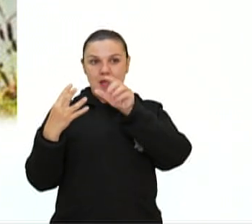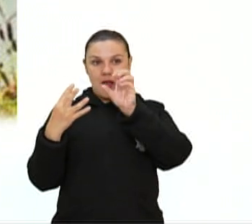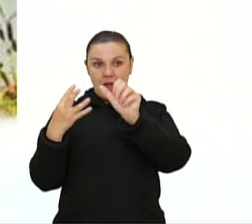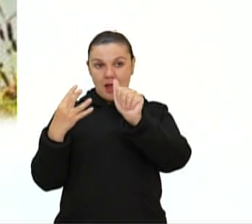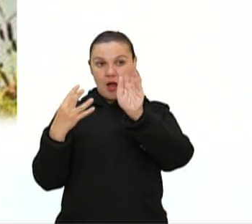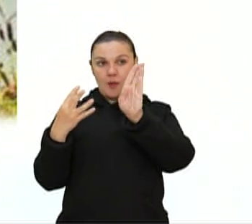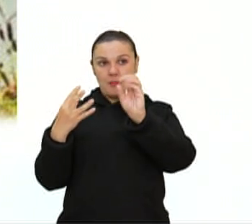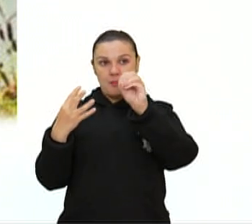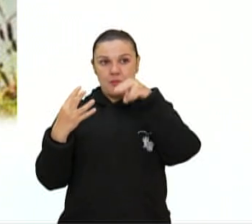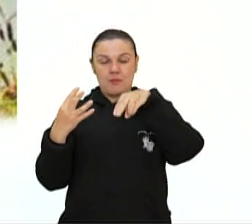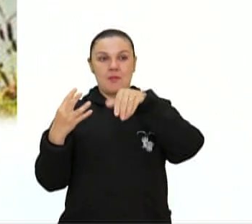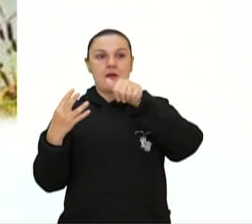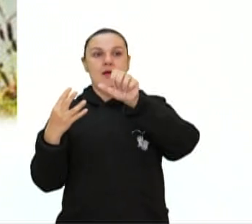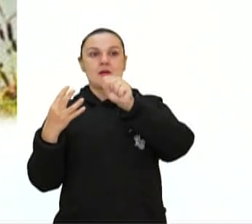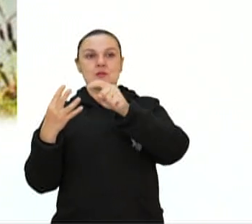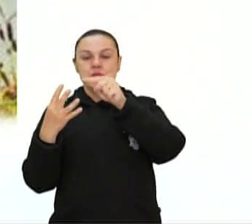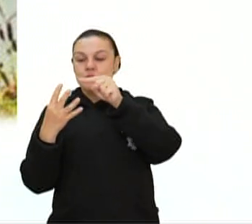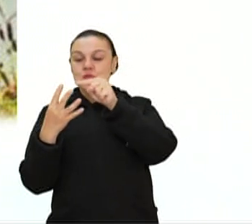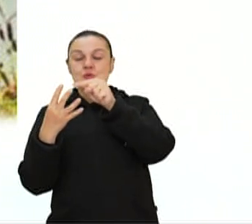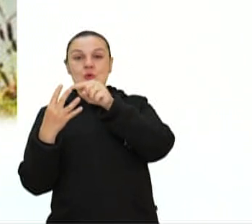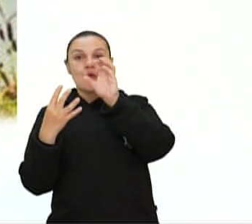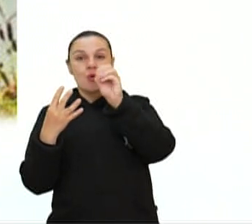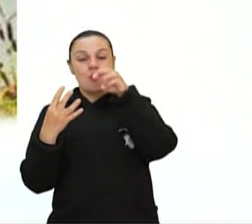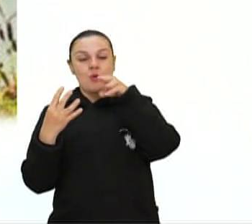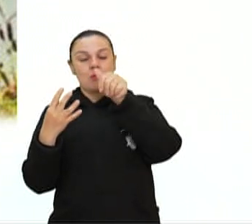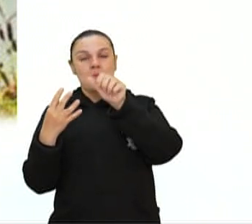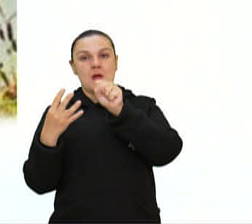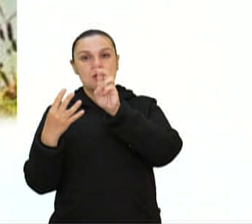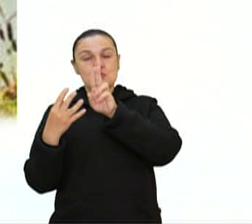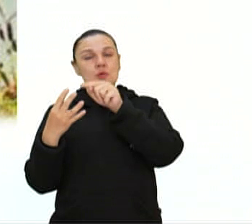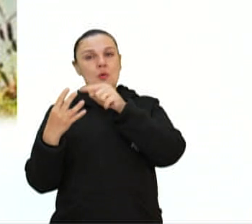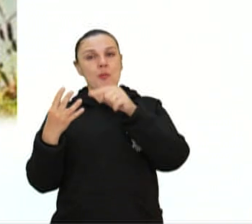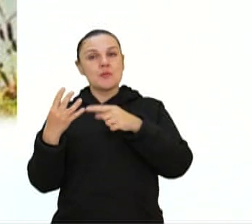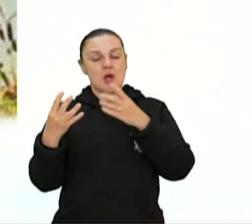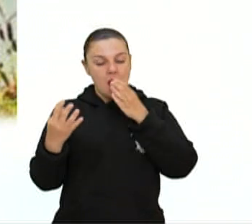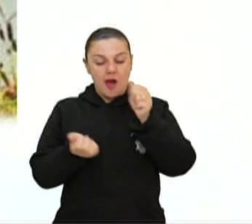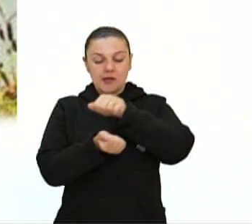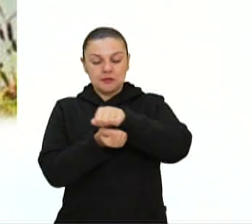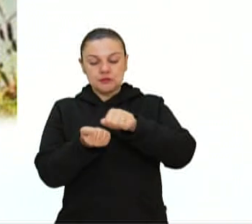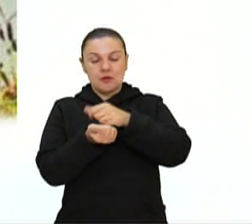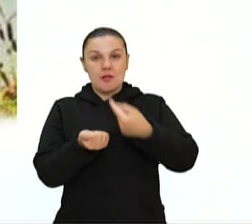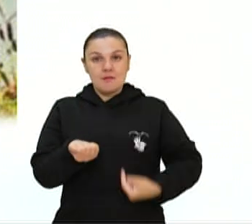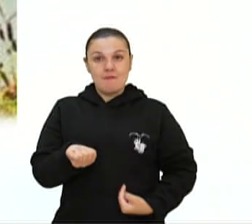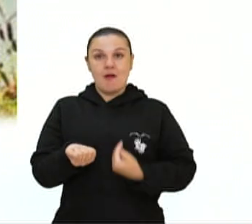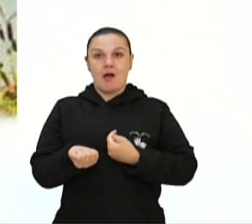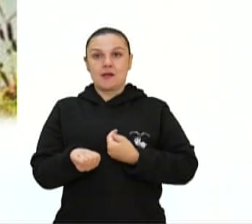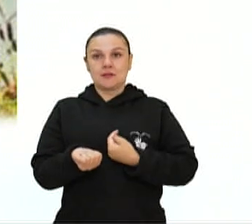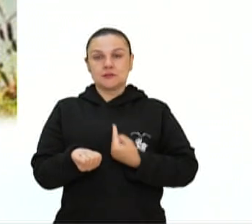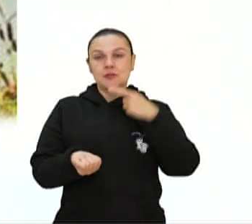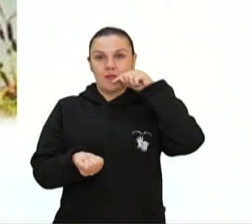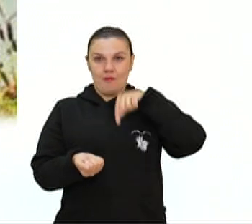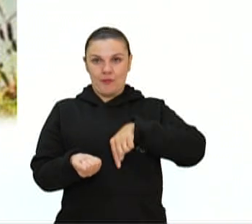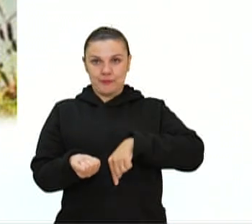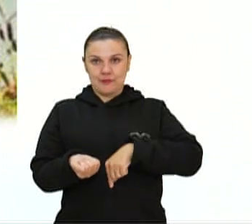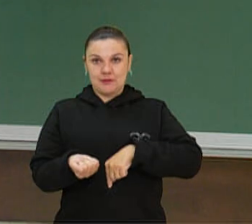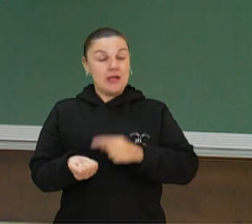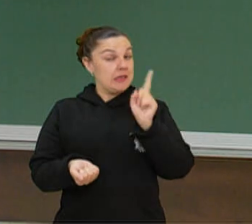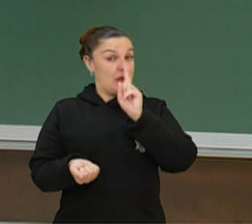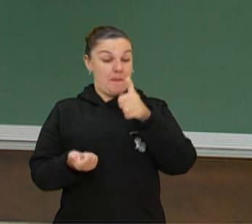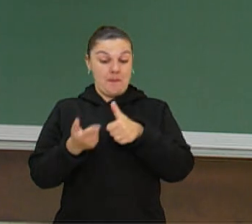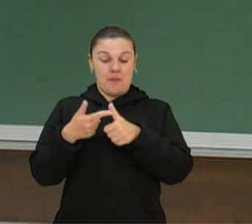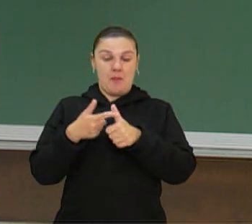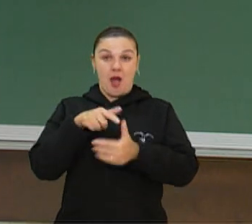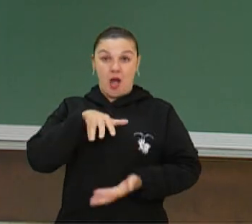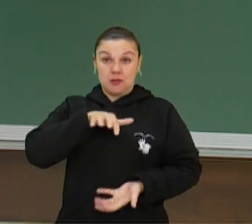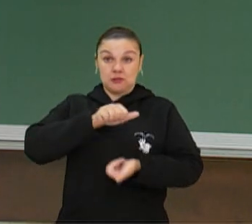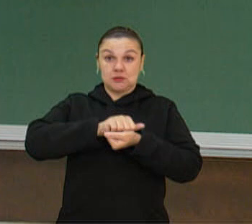e o retículo, tá? Por isso que o retorno do alimento acontece nesses organismos. Então, ele não digere na primeira vez